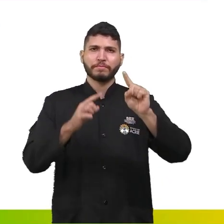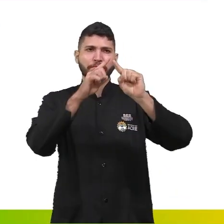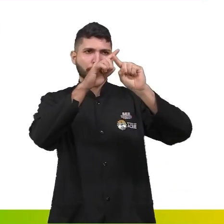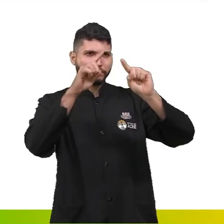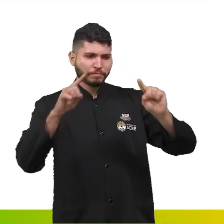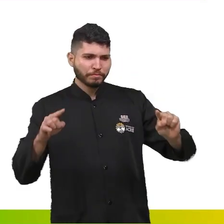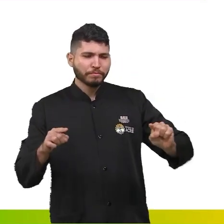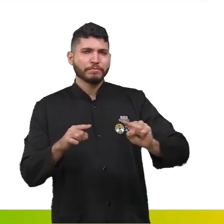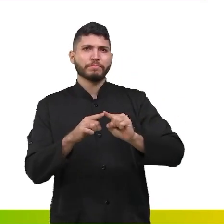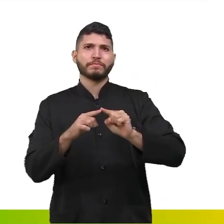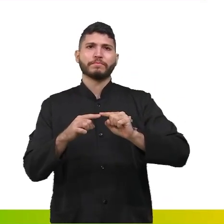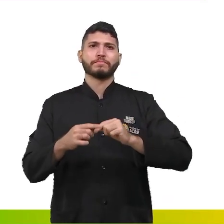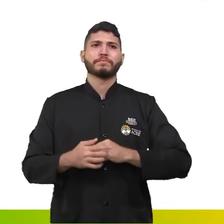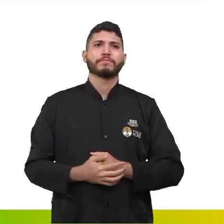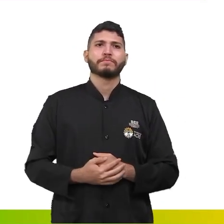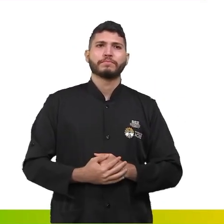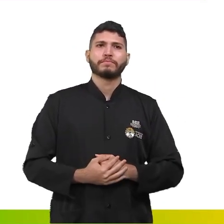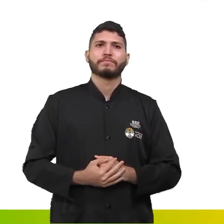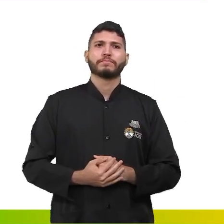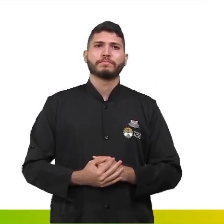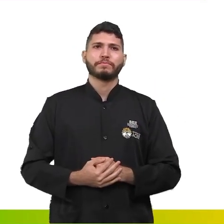Primeiramente, nós vamos